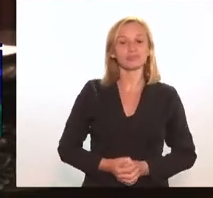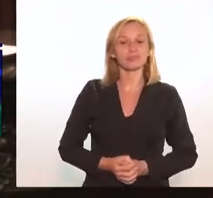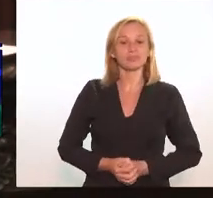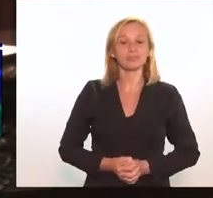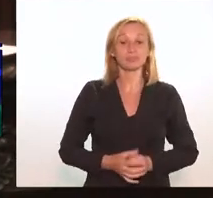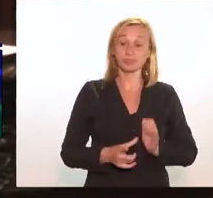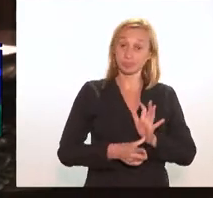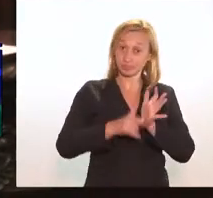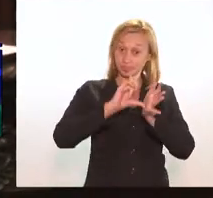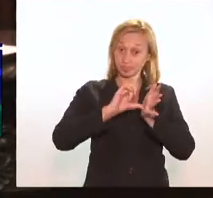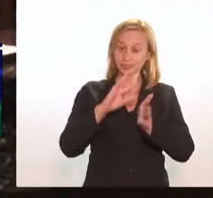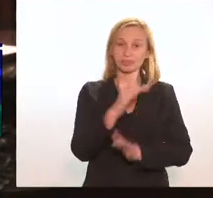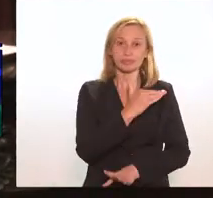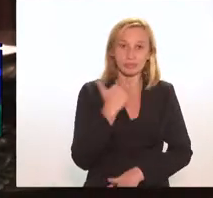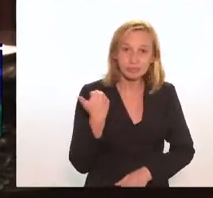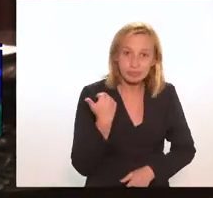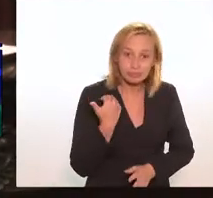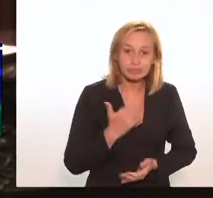Antes de morrer,